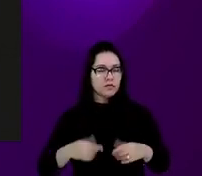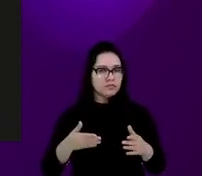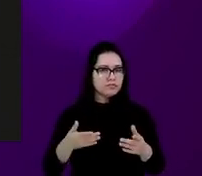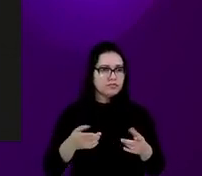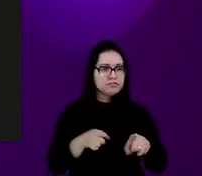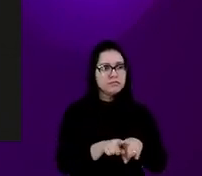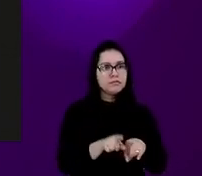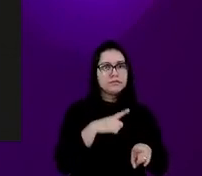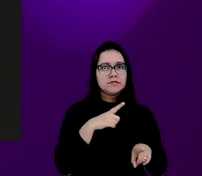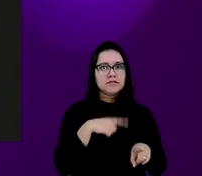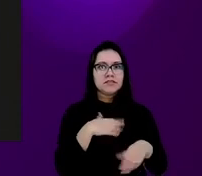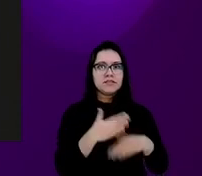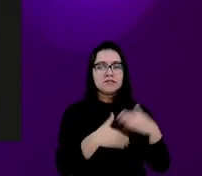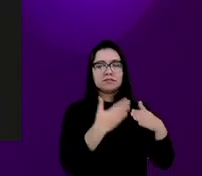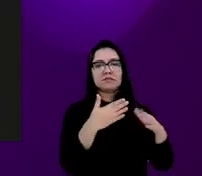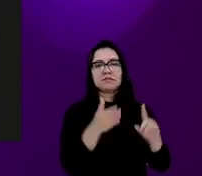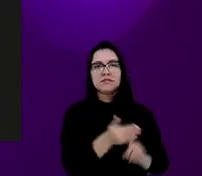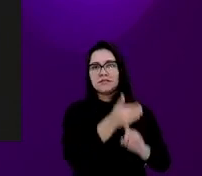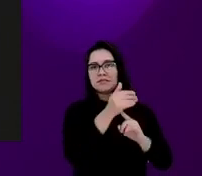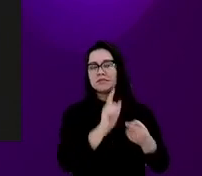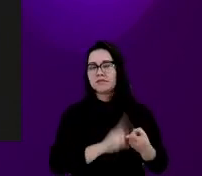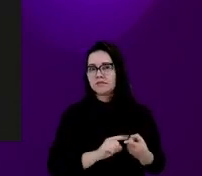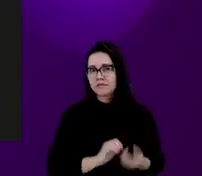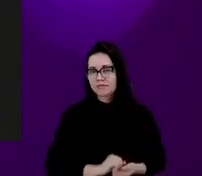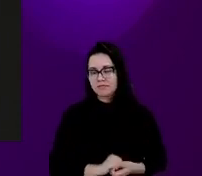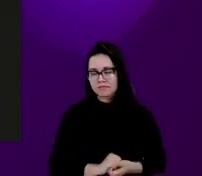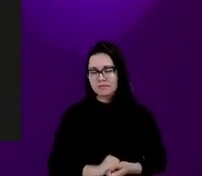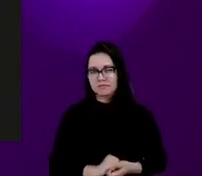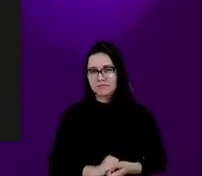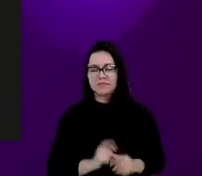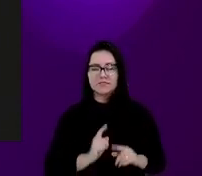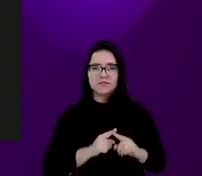para o desenvolvimento da tecnologia, né? Porque, na verdade,